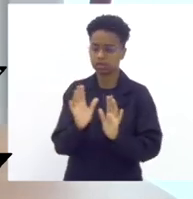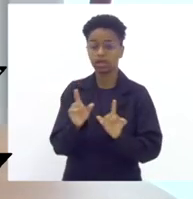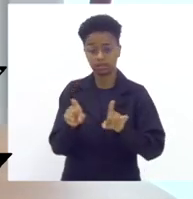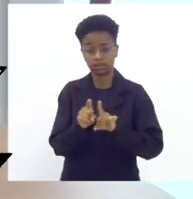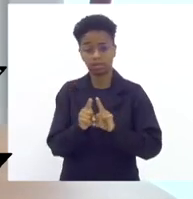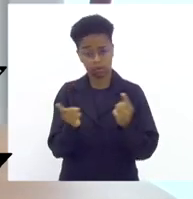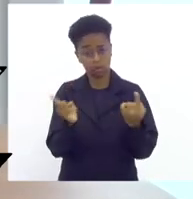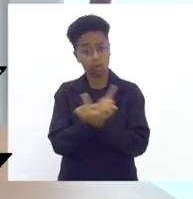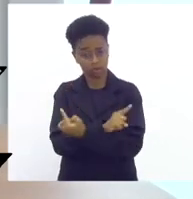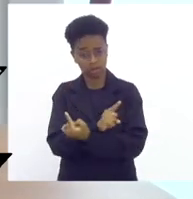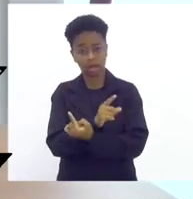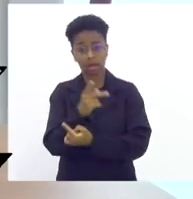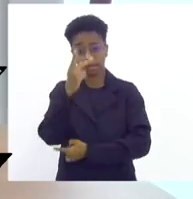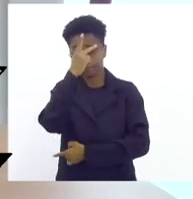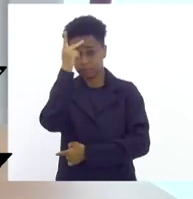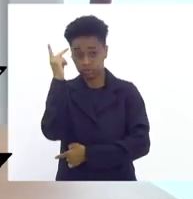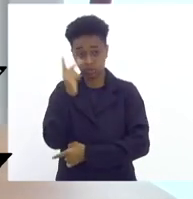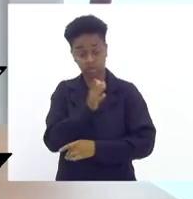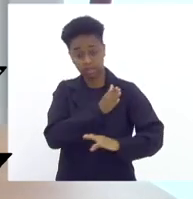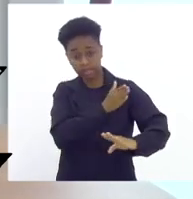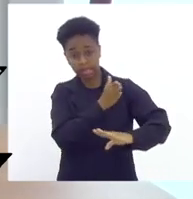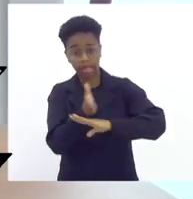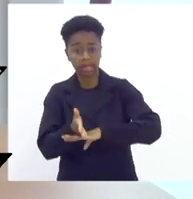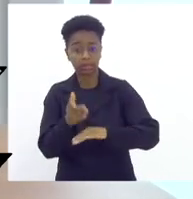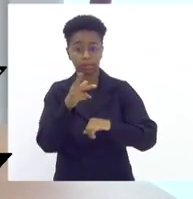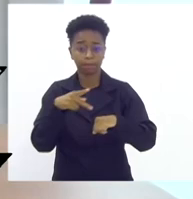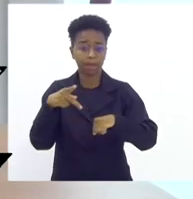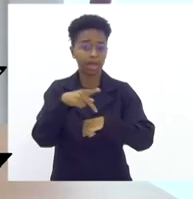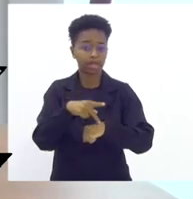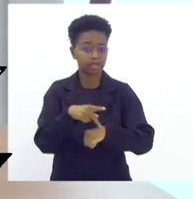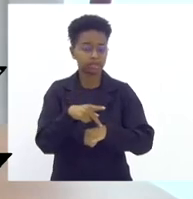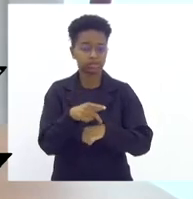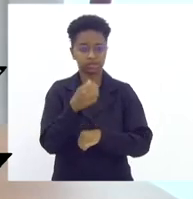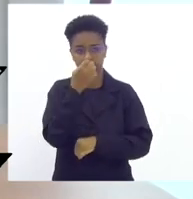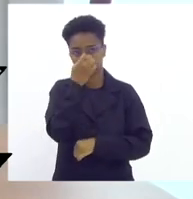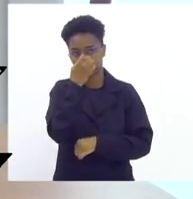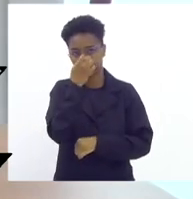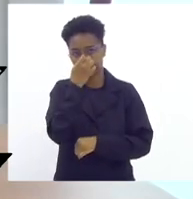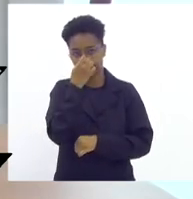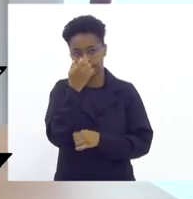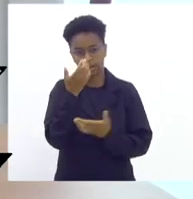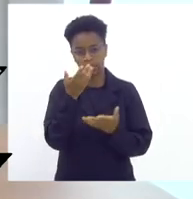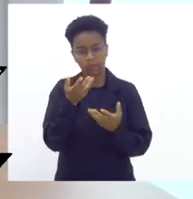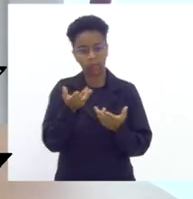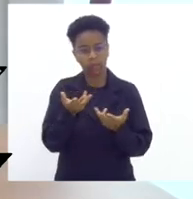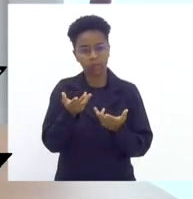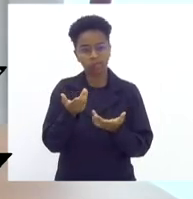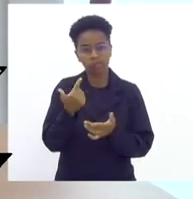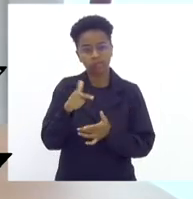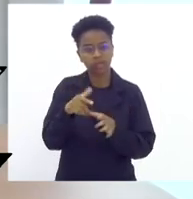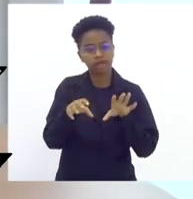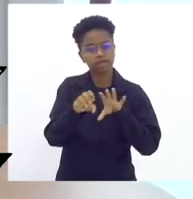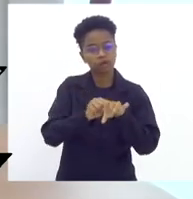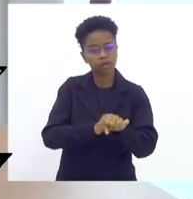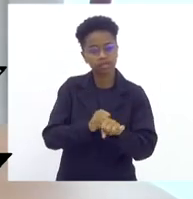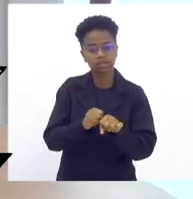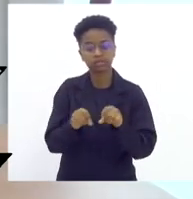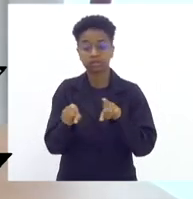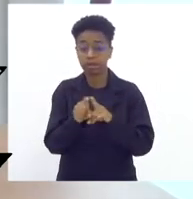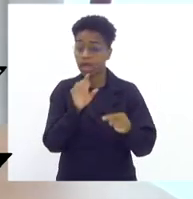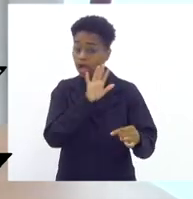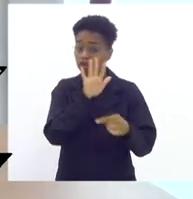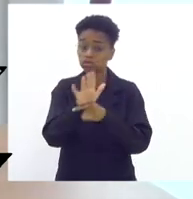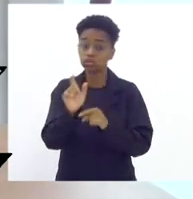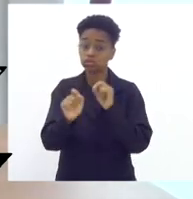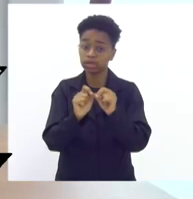contrário né o migrante é mais menos qualificado que a gente tiver ele vai ajudar